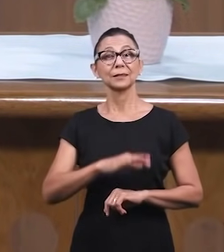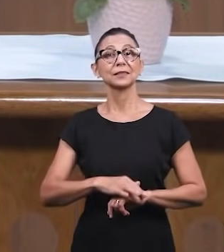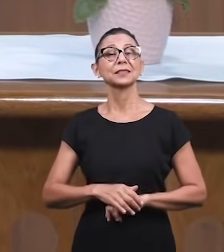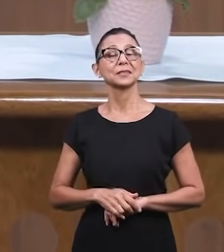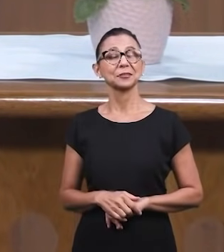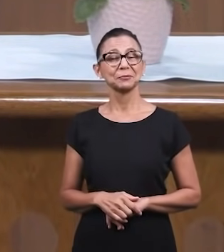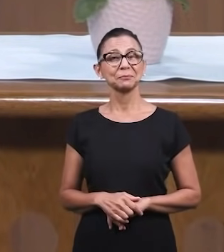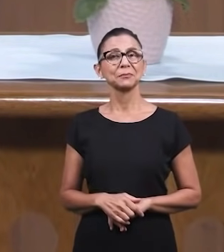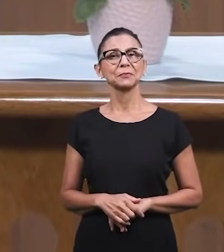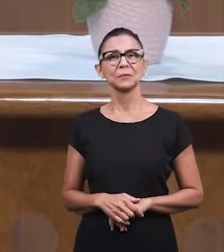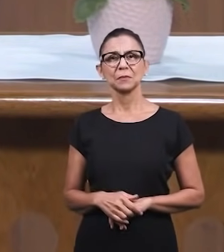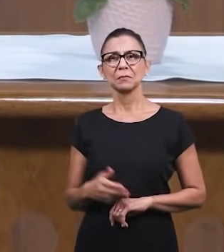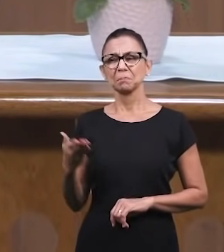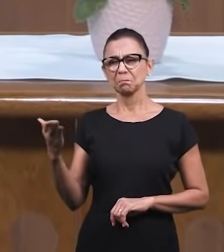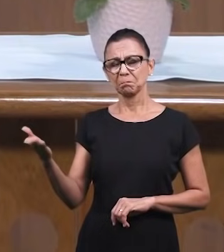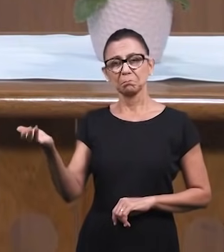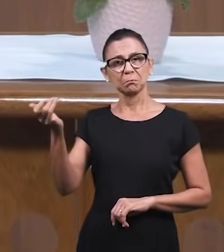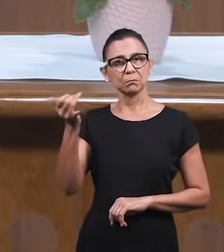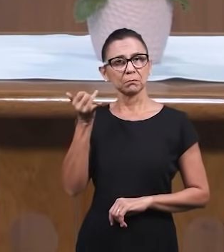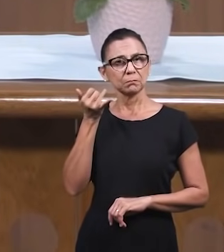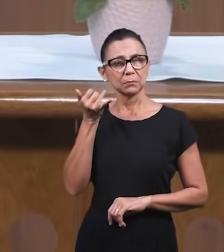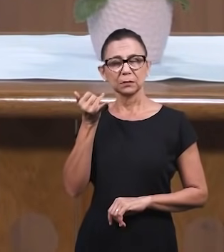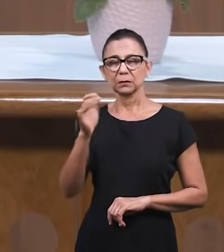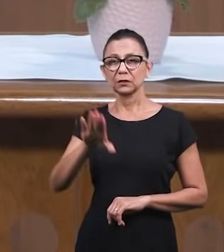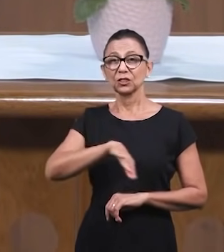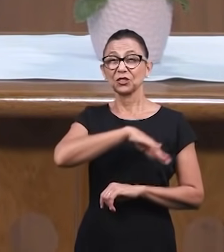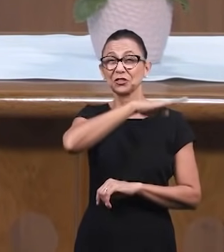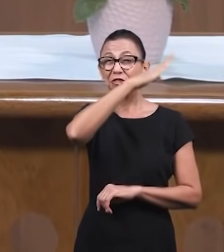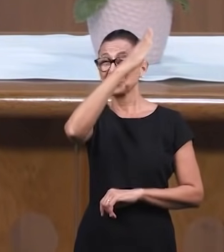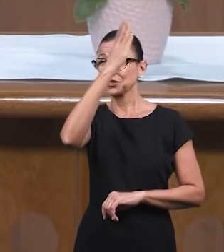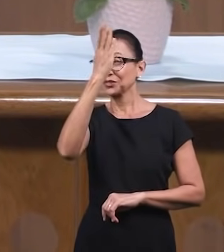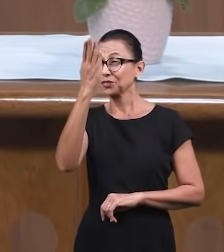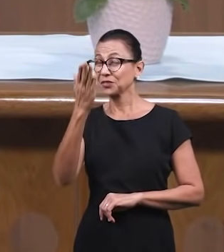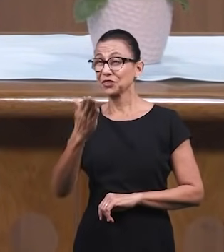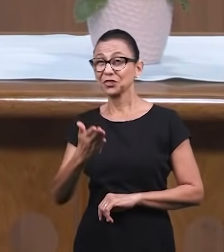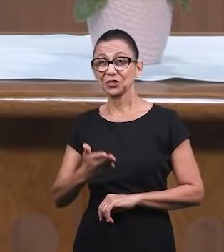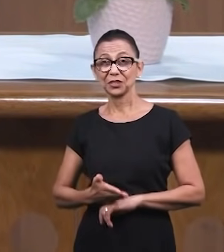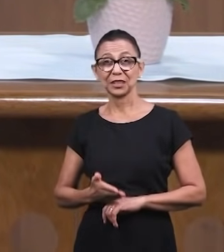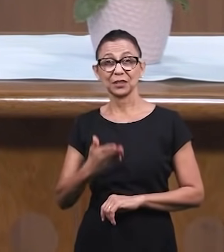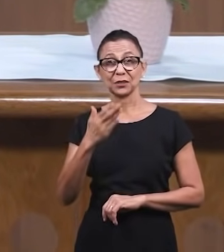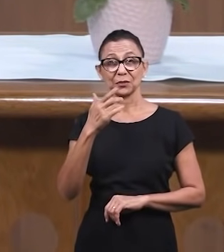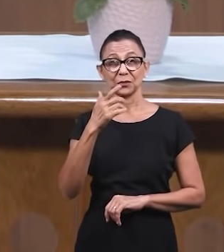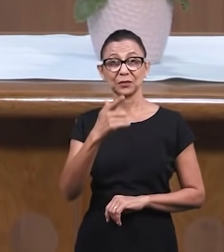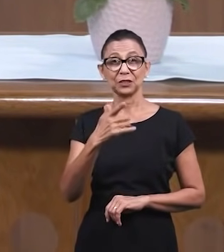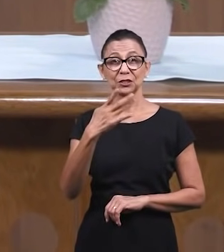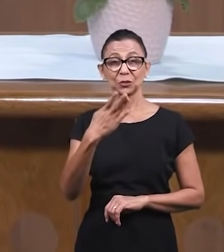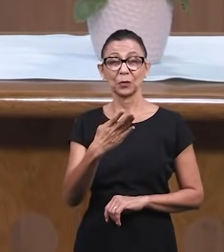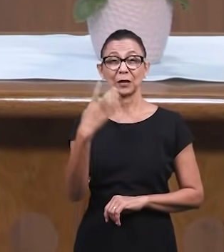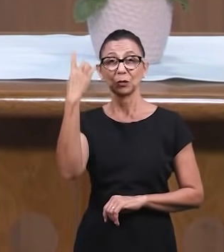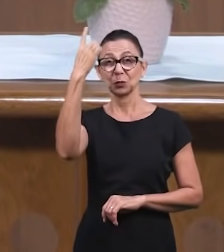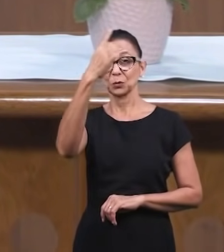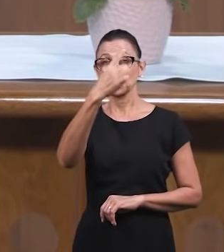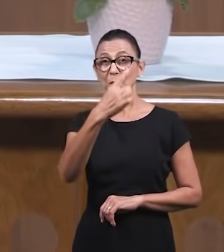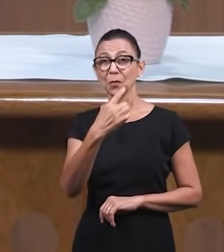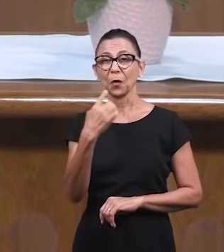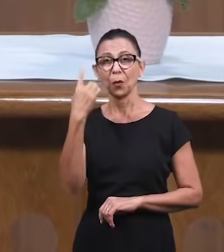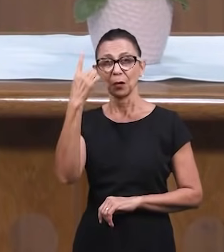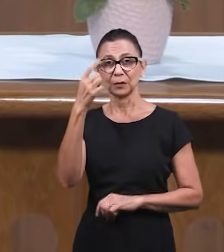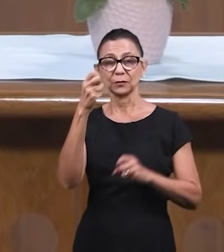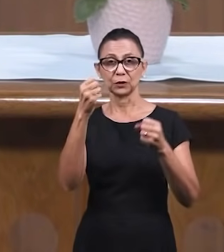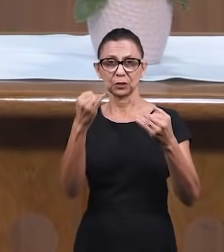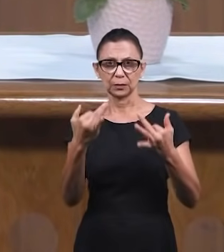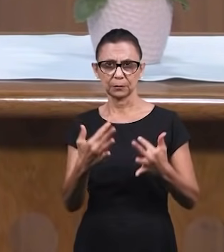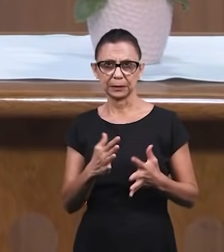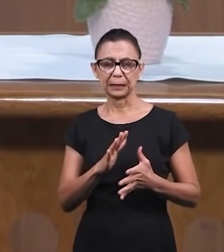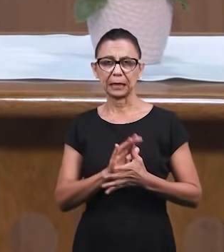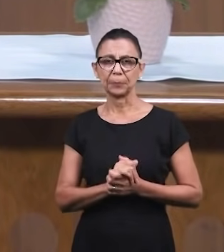0800-707-3076. E este número você pode ligar para ele 24 horas por dia. E sabe que serviço é esse? É o